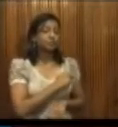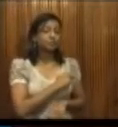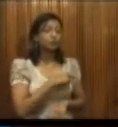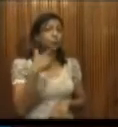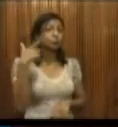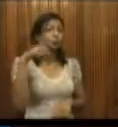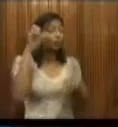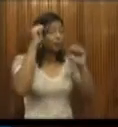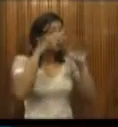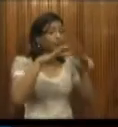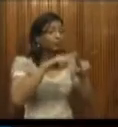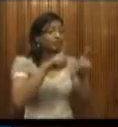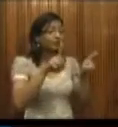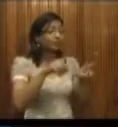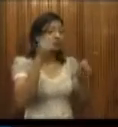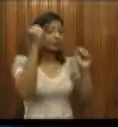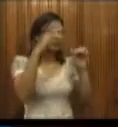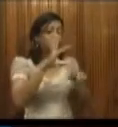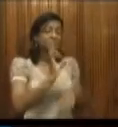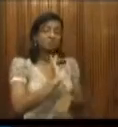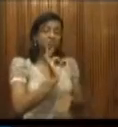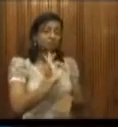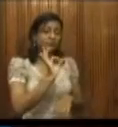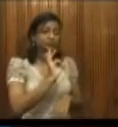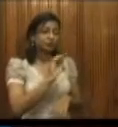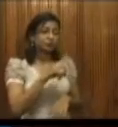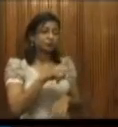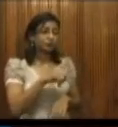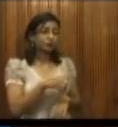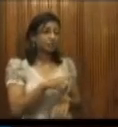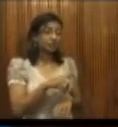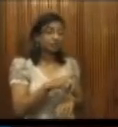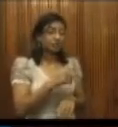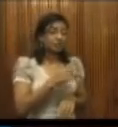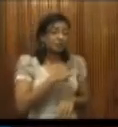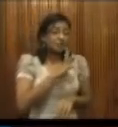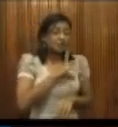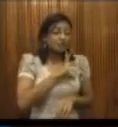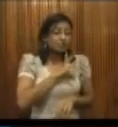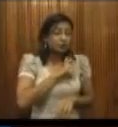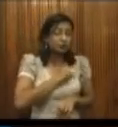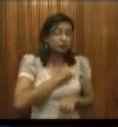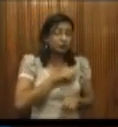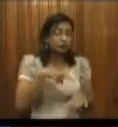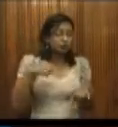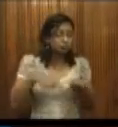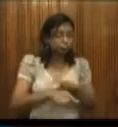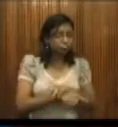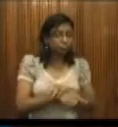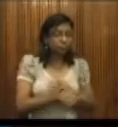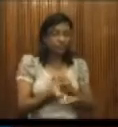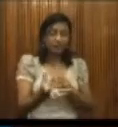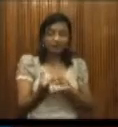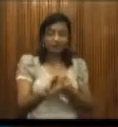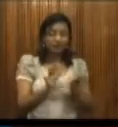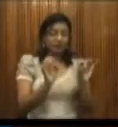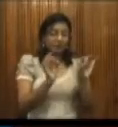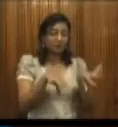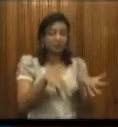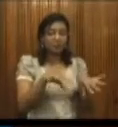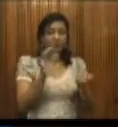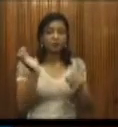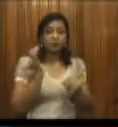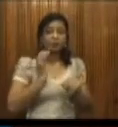maldição. Você é tão apegado àquilo que você tem, que você tem dificuldade de abrir mão disso por causa da